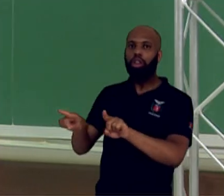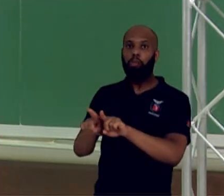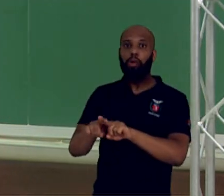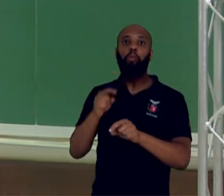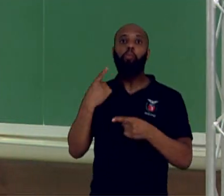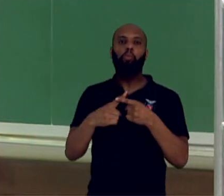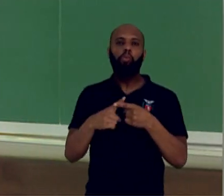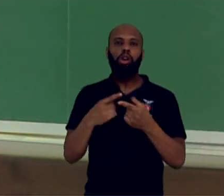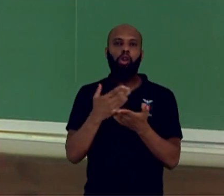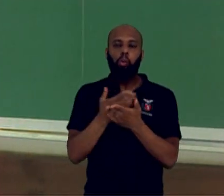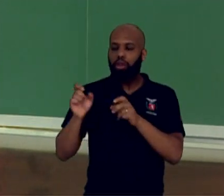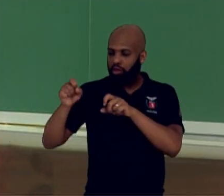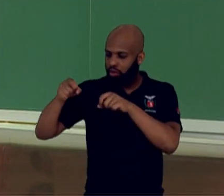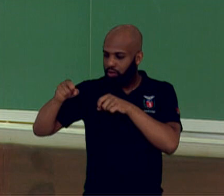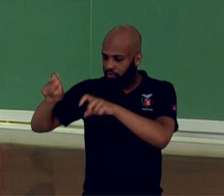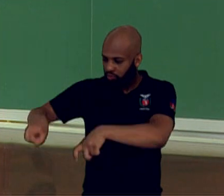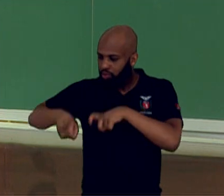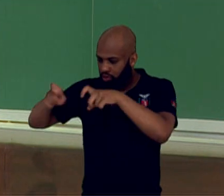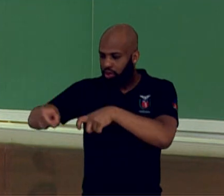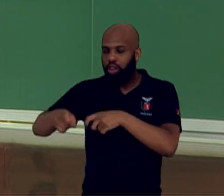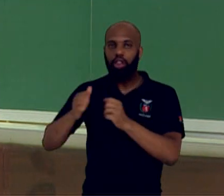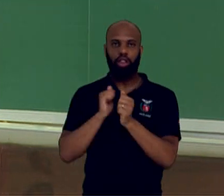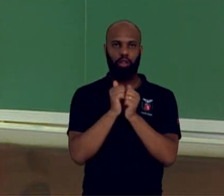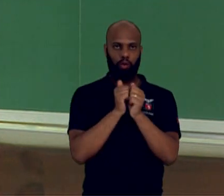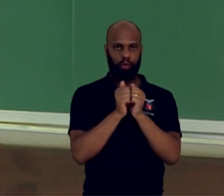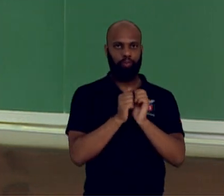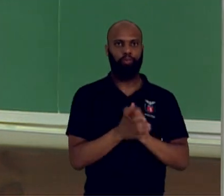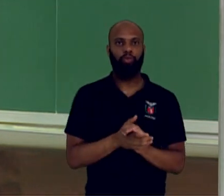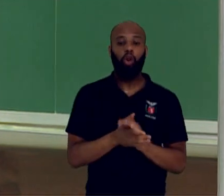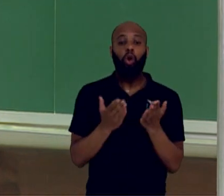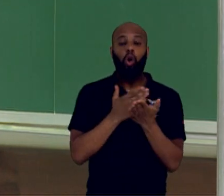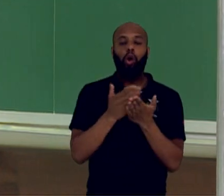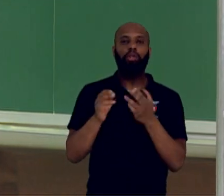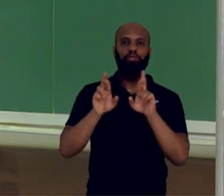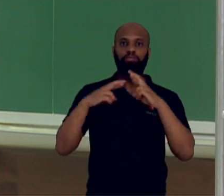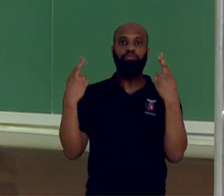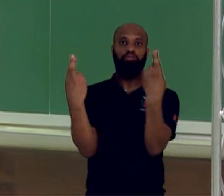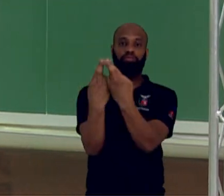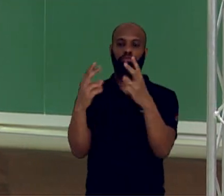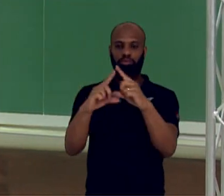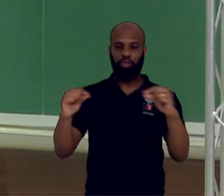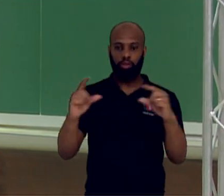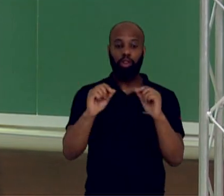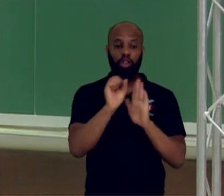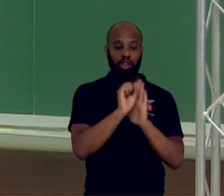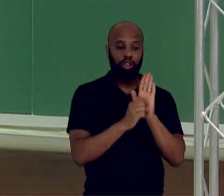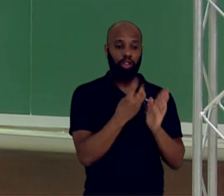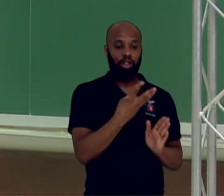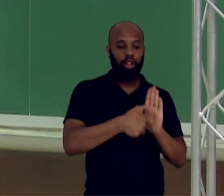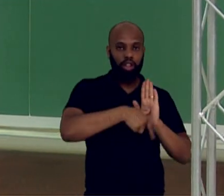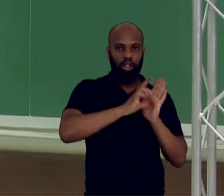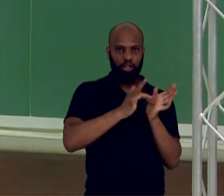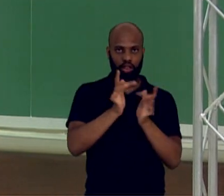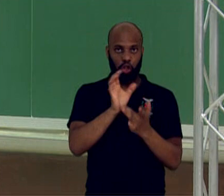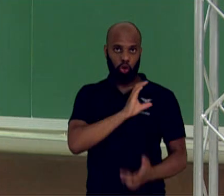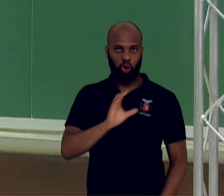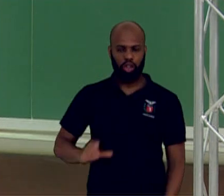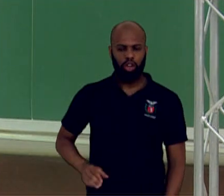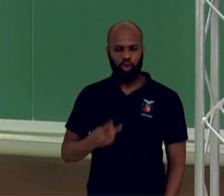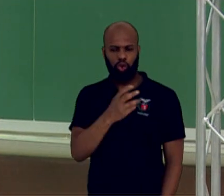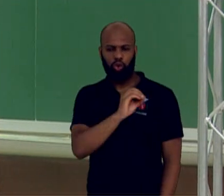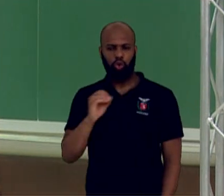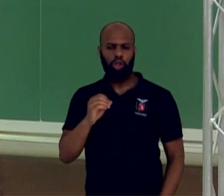arroz. É o nosso próximo slide. Surgiram, então, reinados japoneses no século 3 a.C., né, 200 a 300